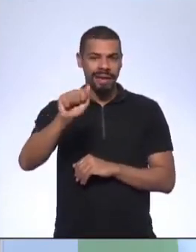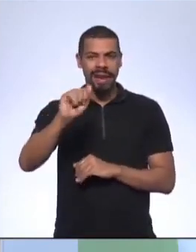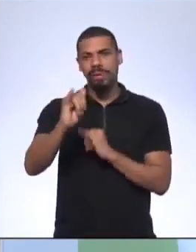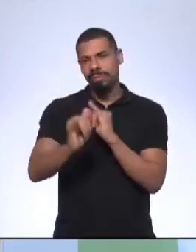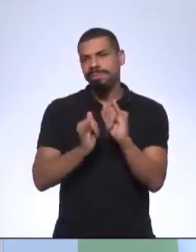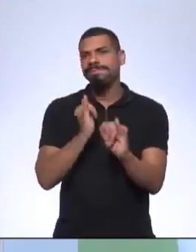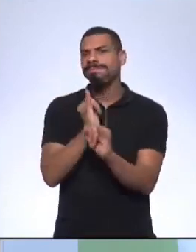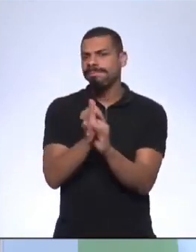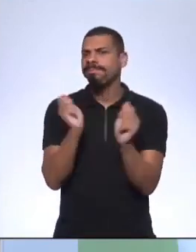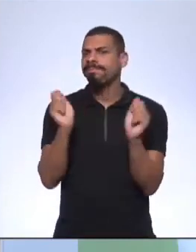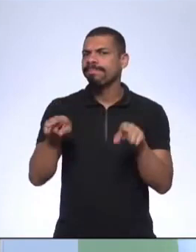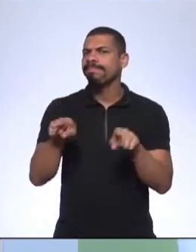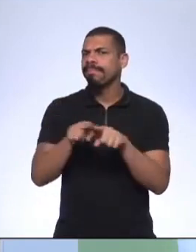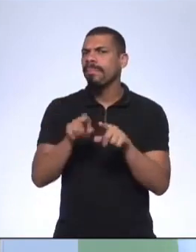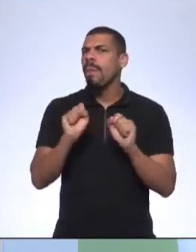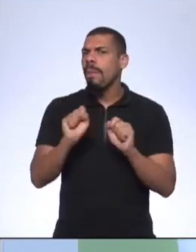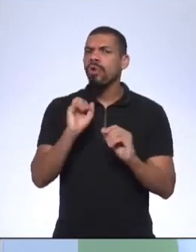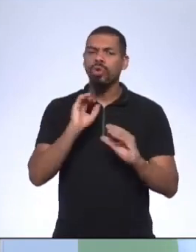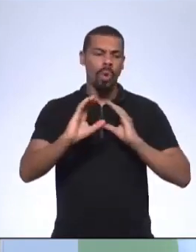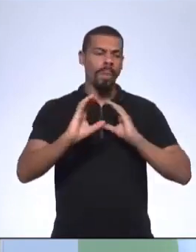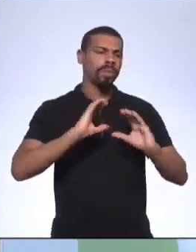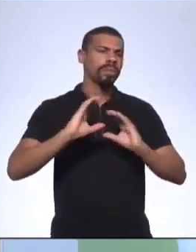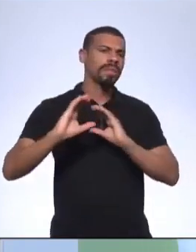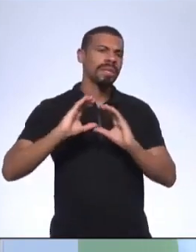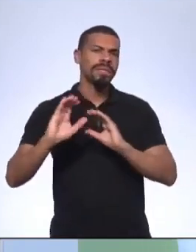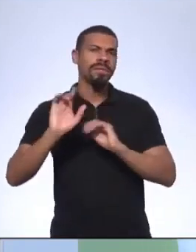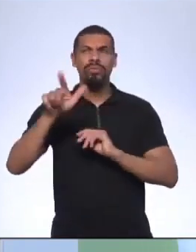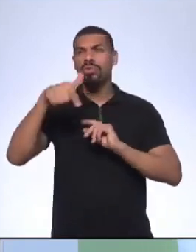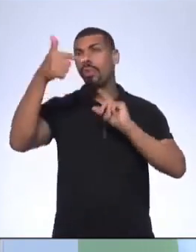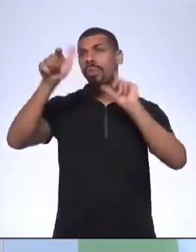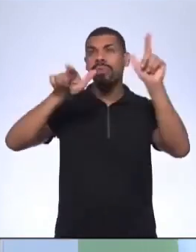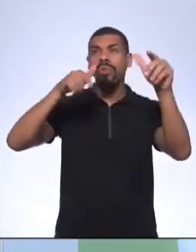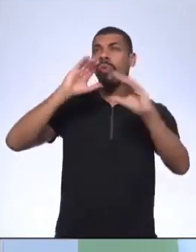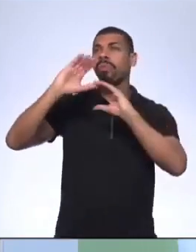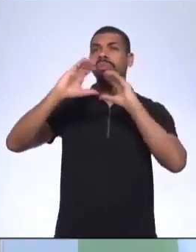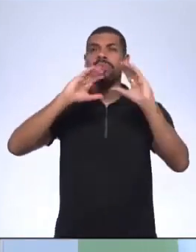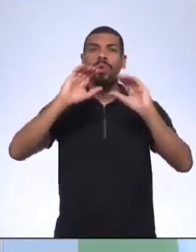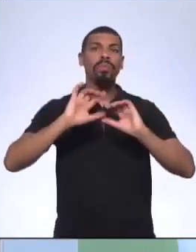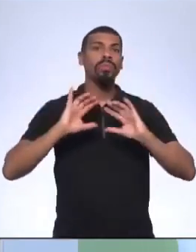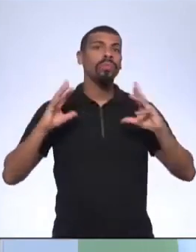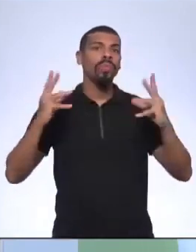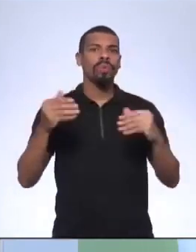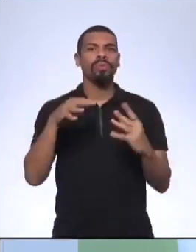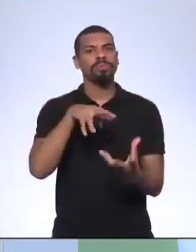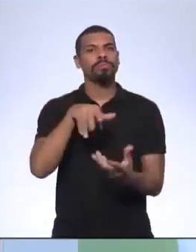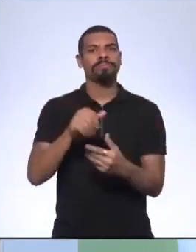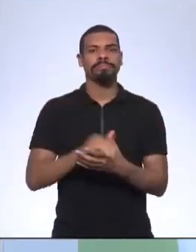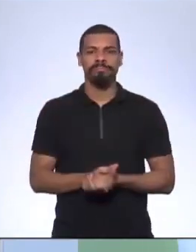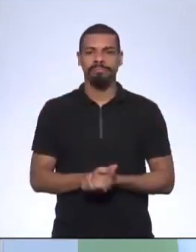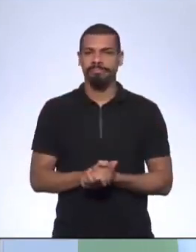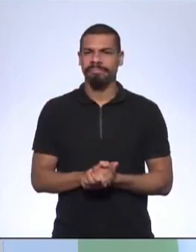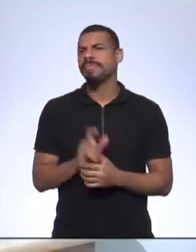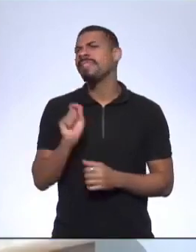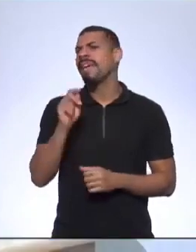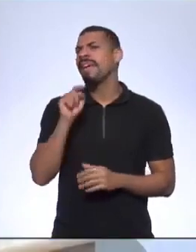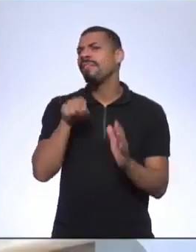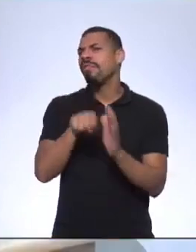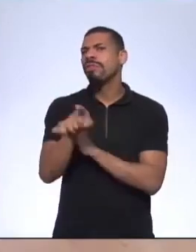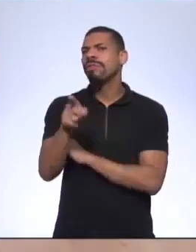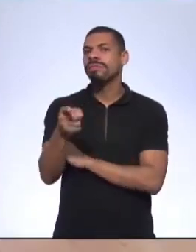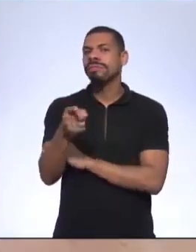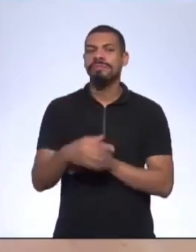com a internet podemos nos comunicar com pessoas do outro lado do mundo. Tá? Caramba, quem que falou isso daí?